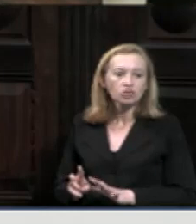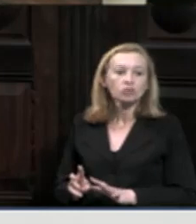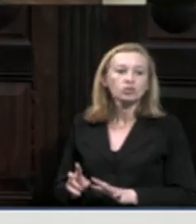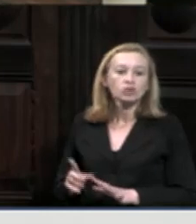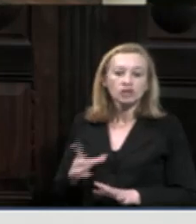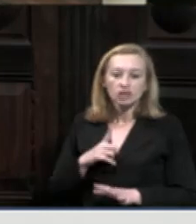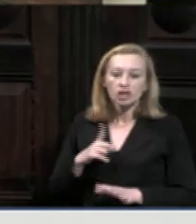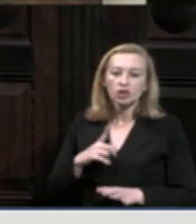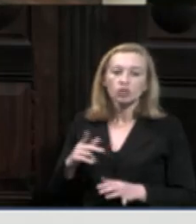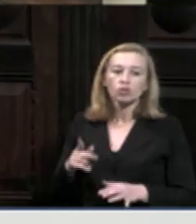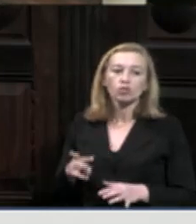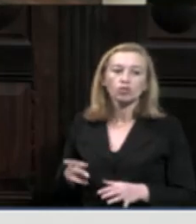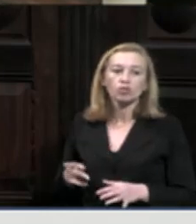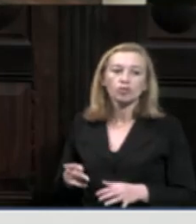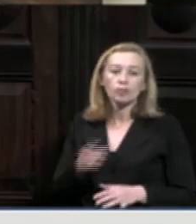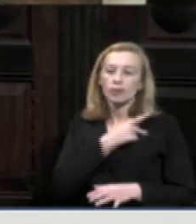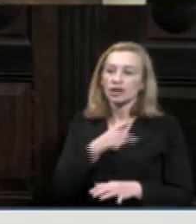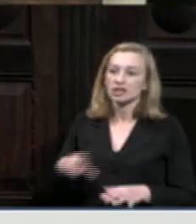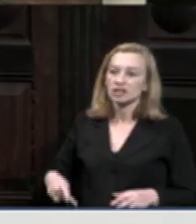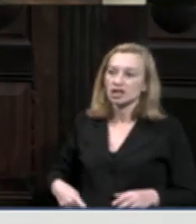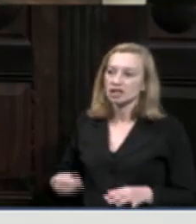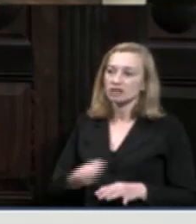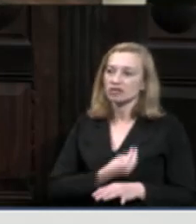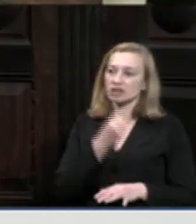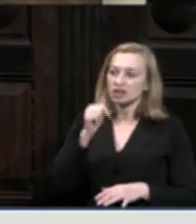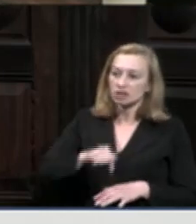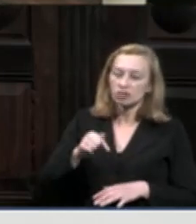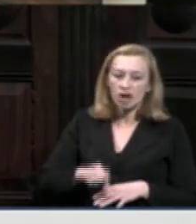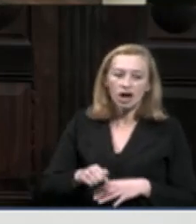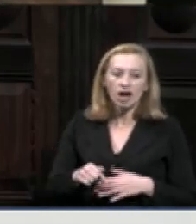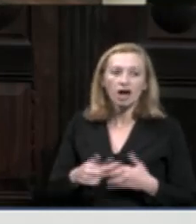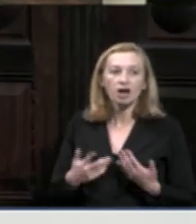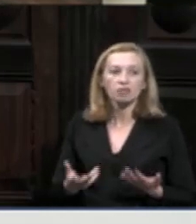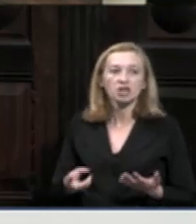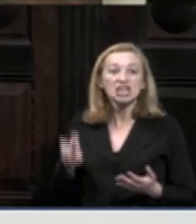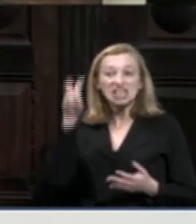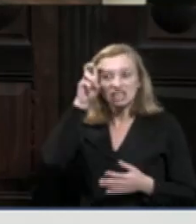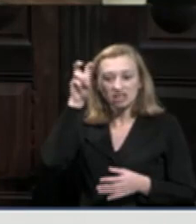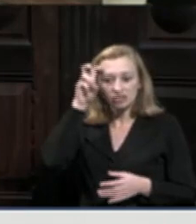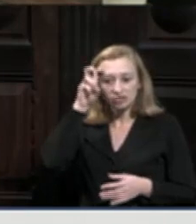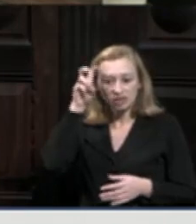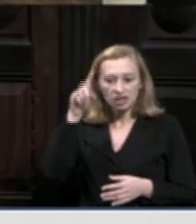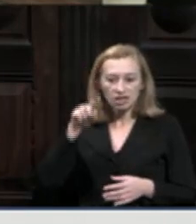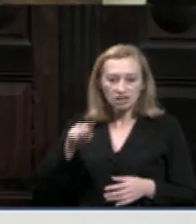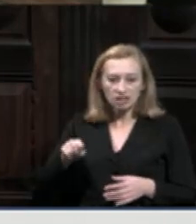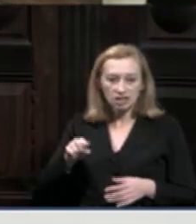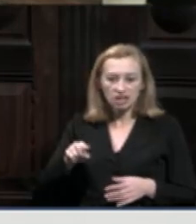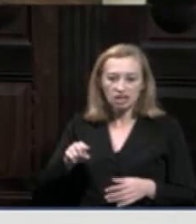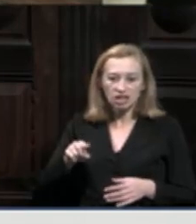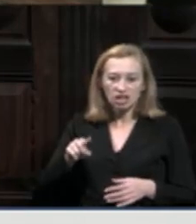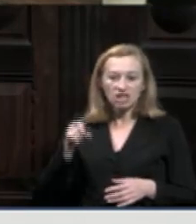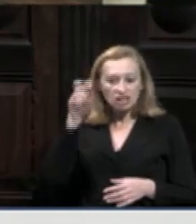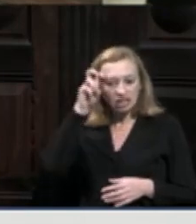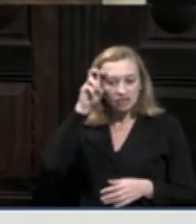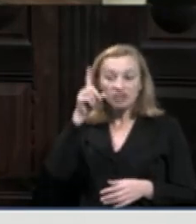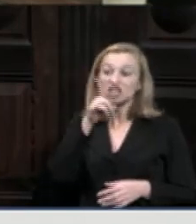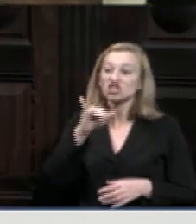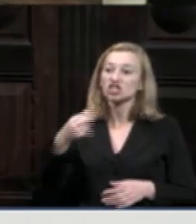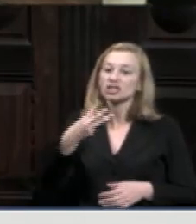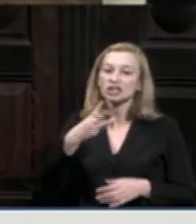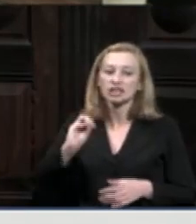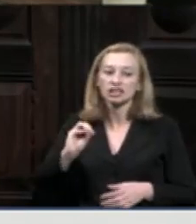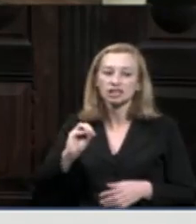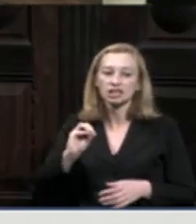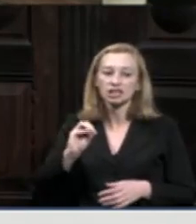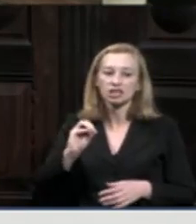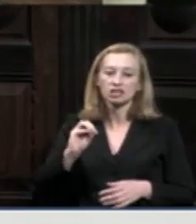estamos sugerindo que seja na quinta-feira da semana que vem. No dia 30 de agosto.